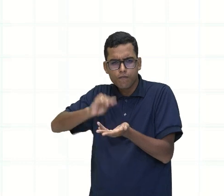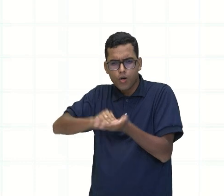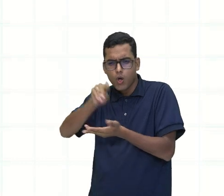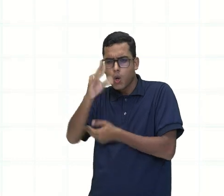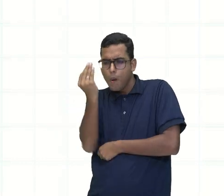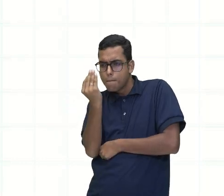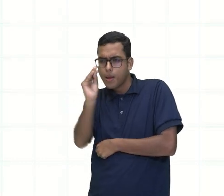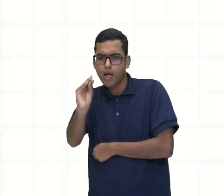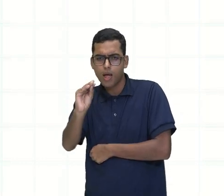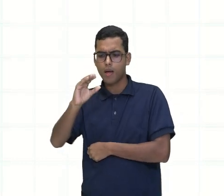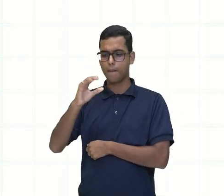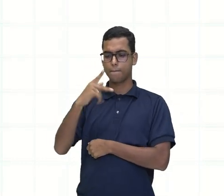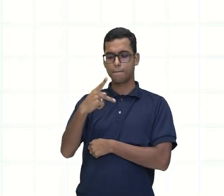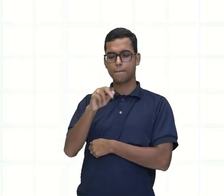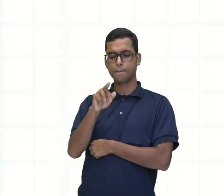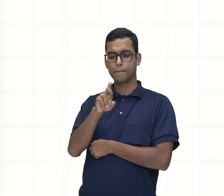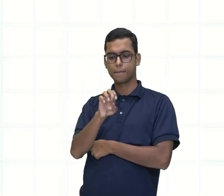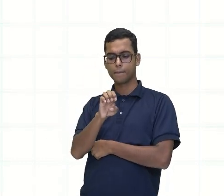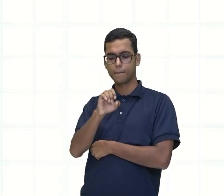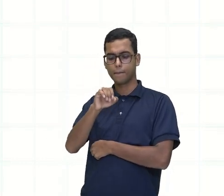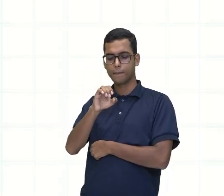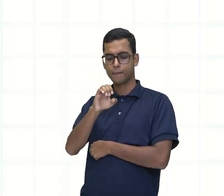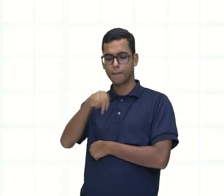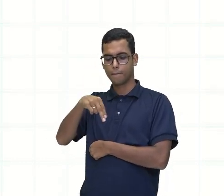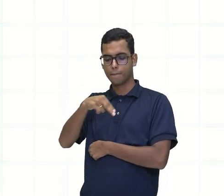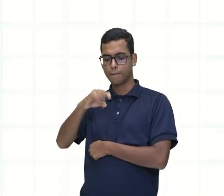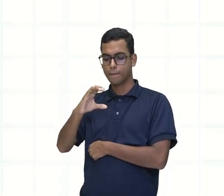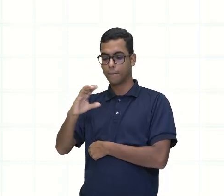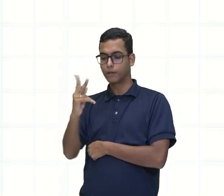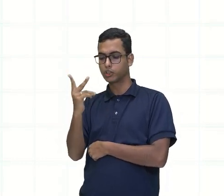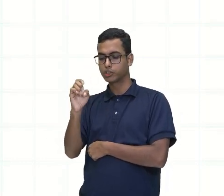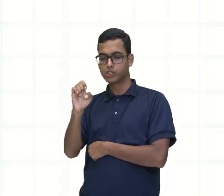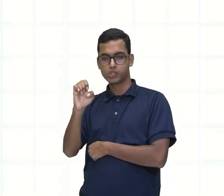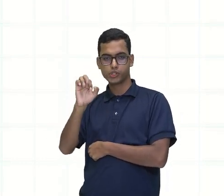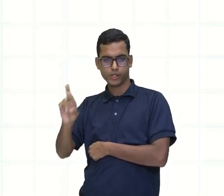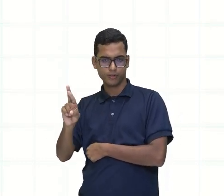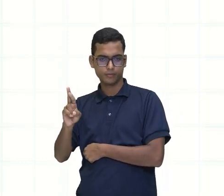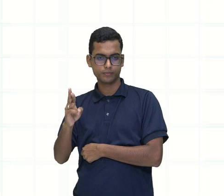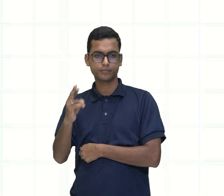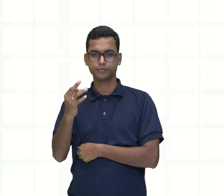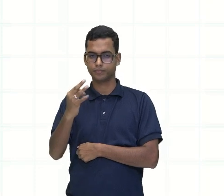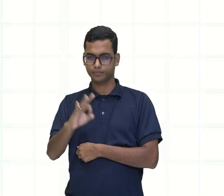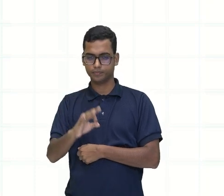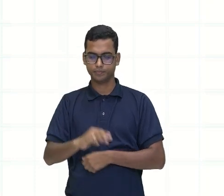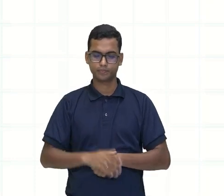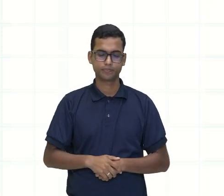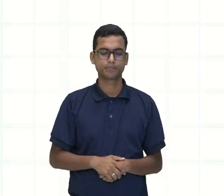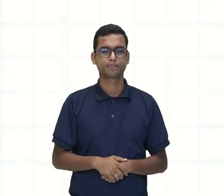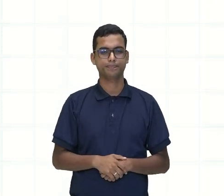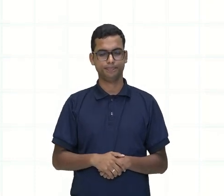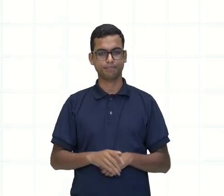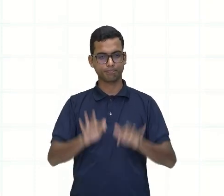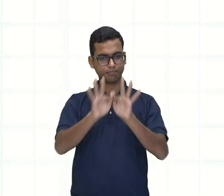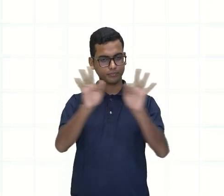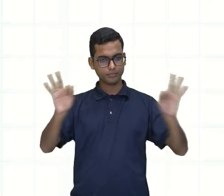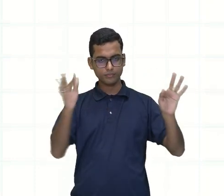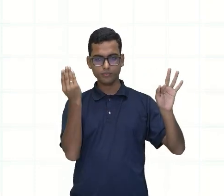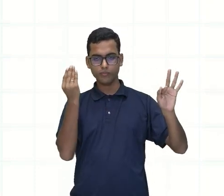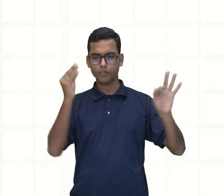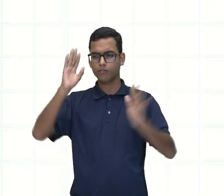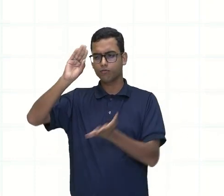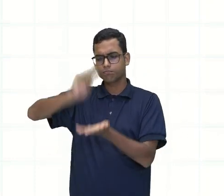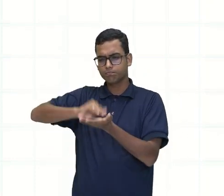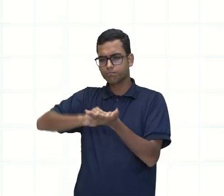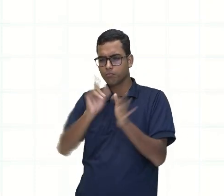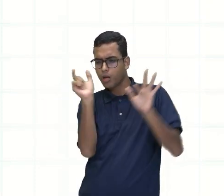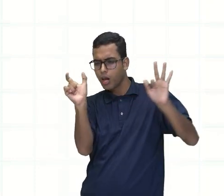sabê-los, certo? Fill in the gaps. Complete os espaços, né? With the correct.